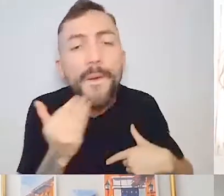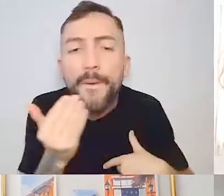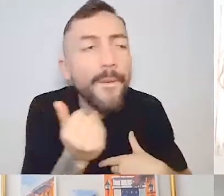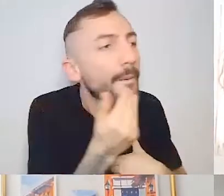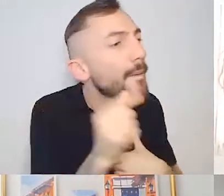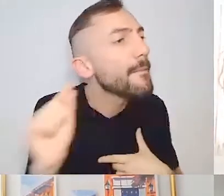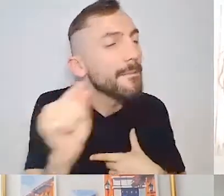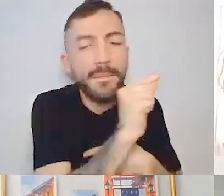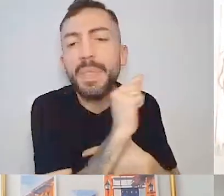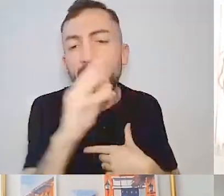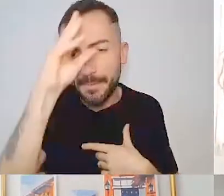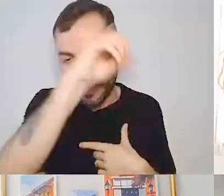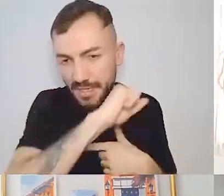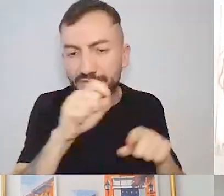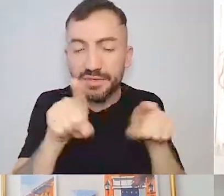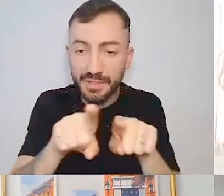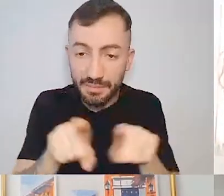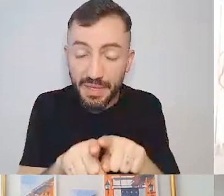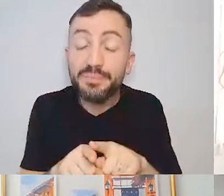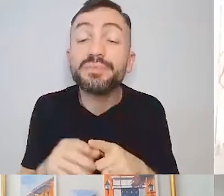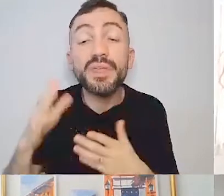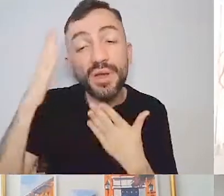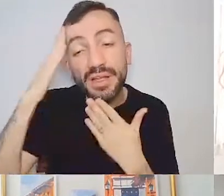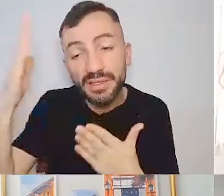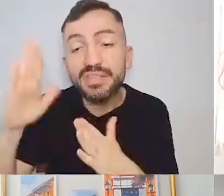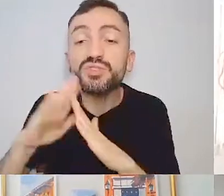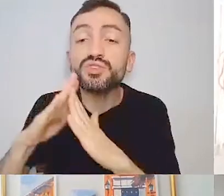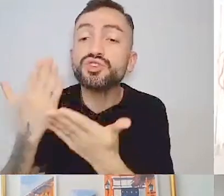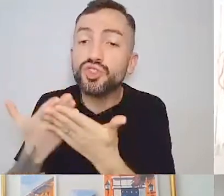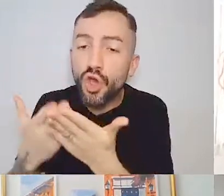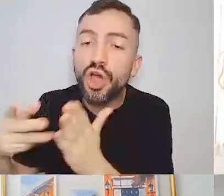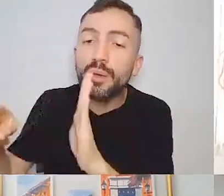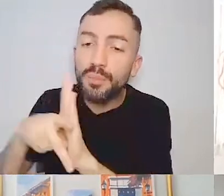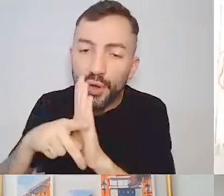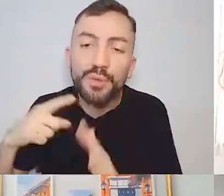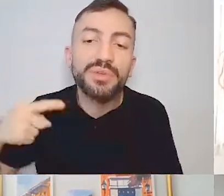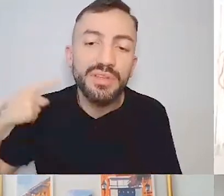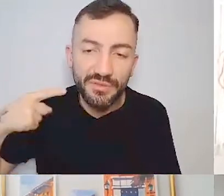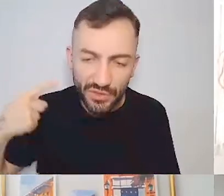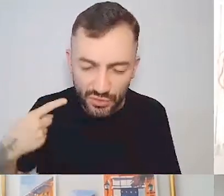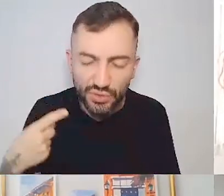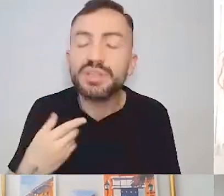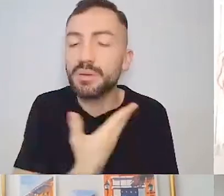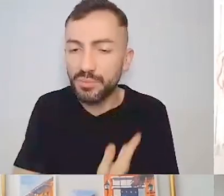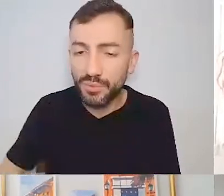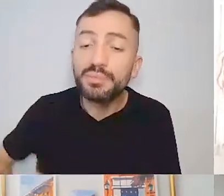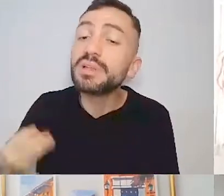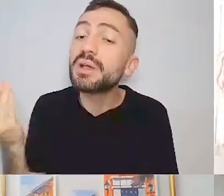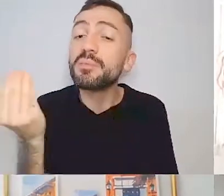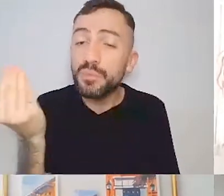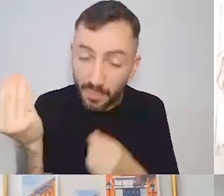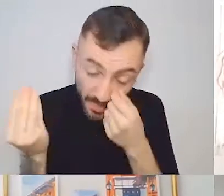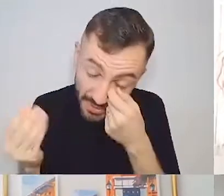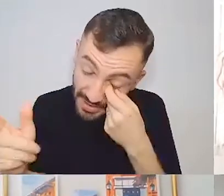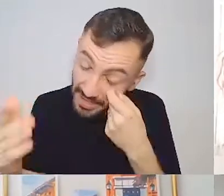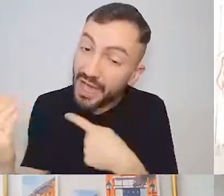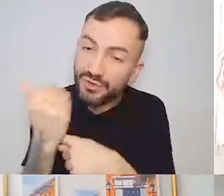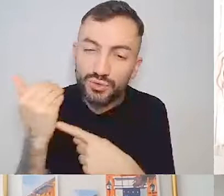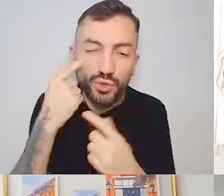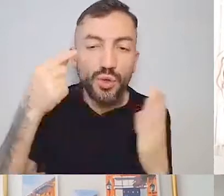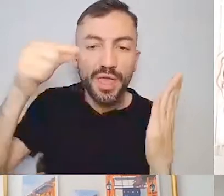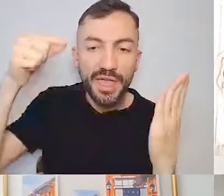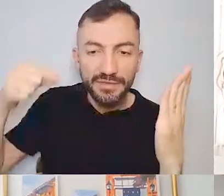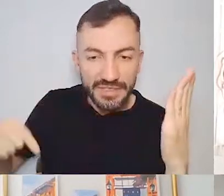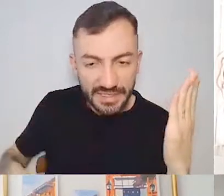áreas. Agradeço a Escola da Defensoria Pública, que tanto nos ajudou a revisar e fez também, né, desenhos lindos nessa